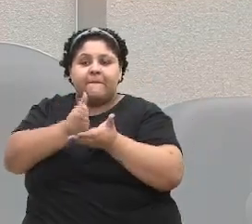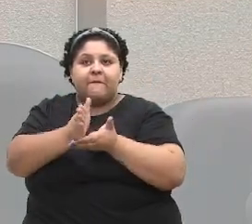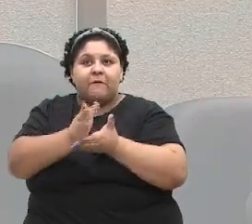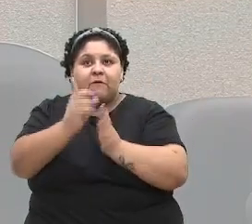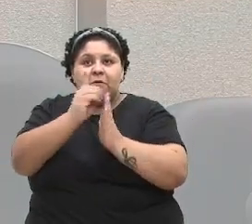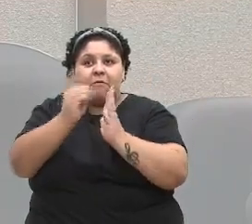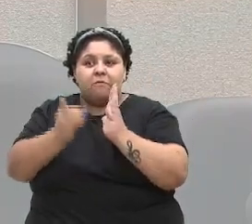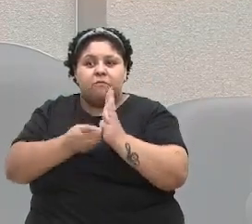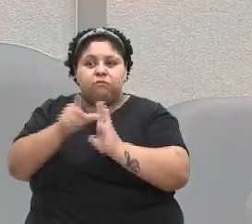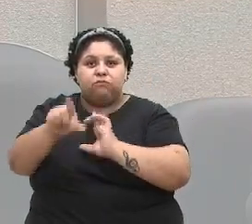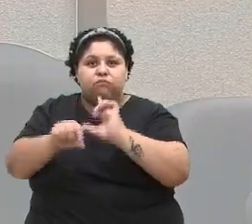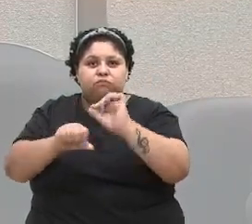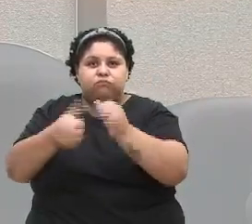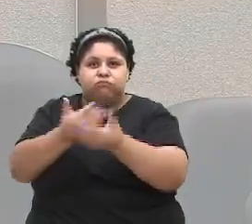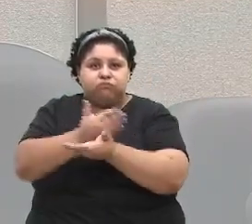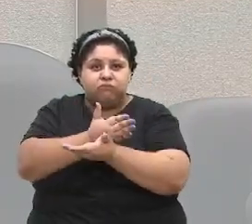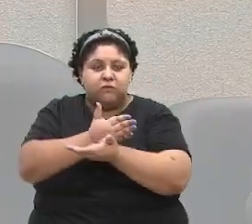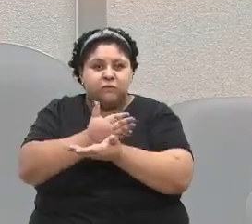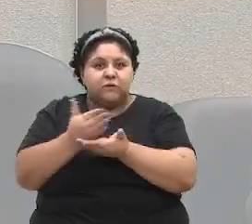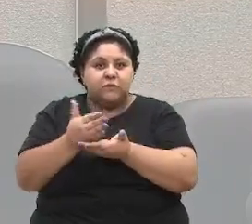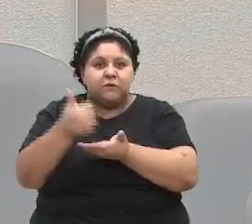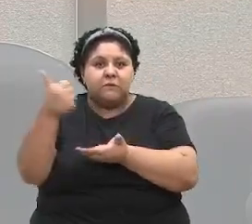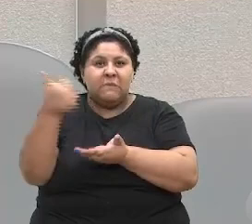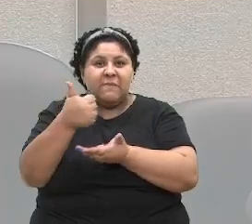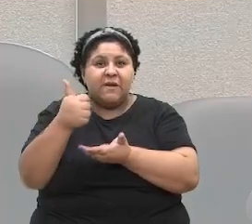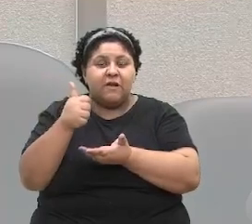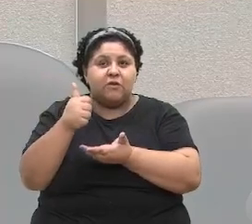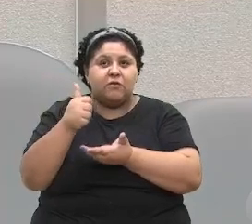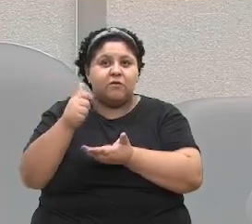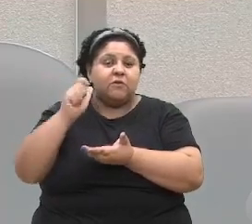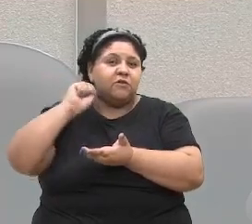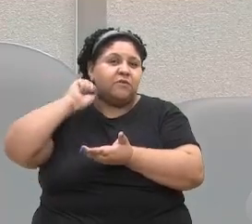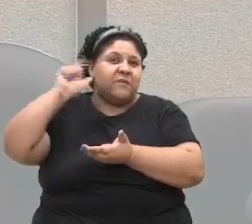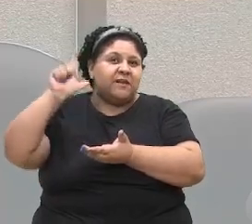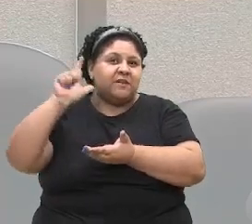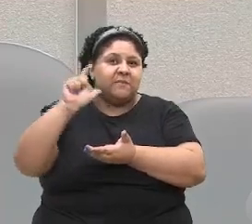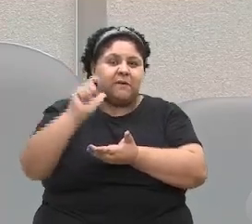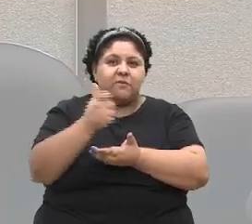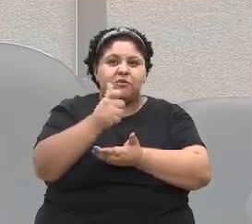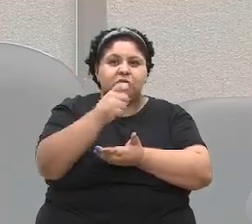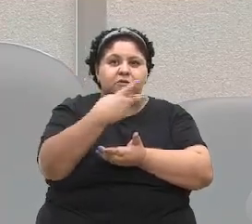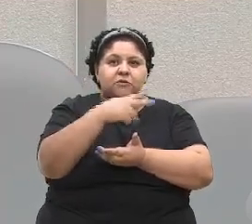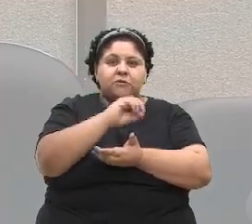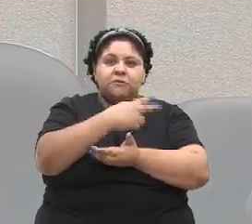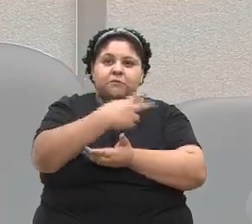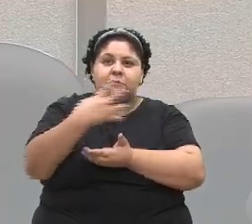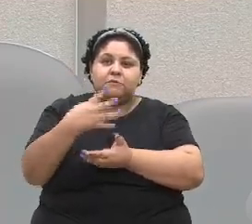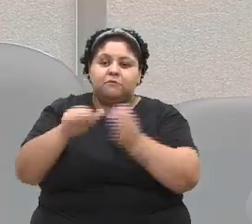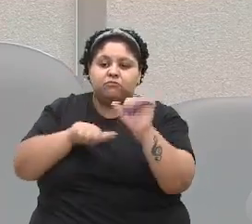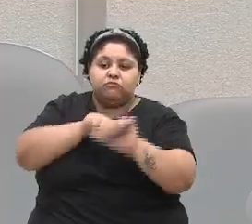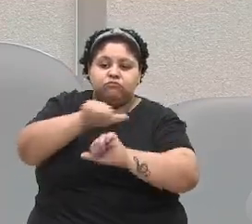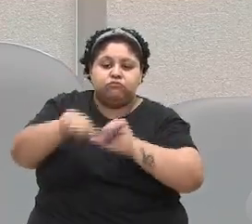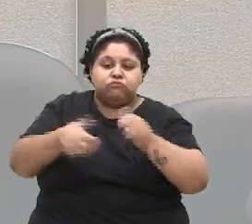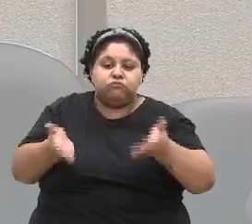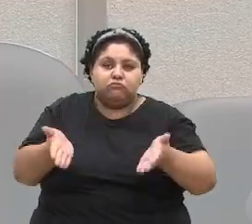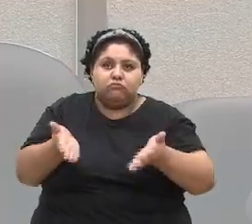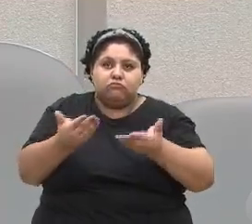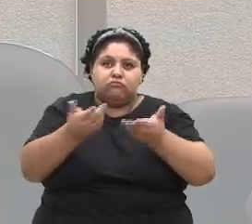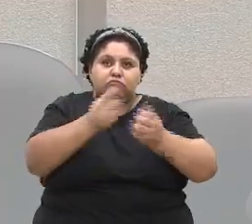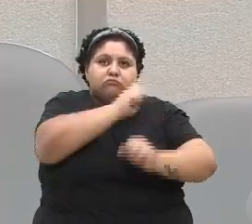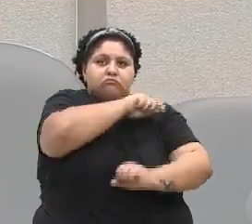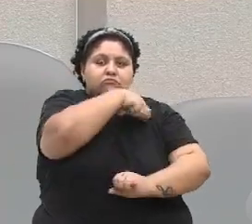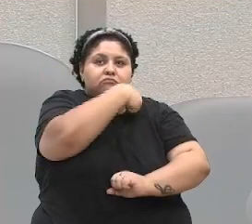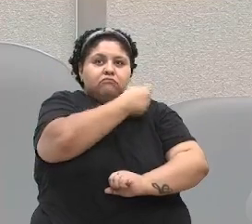alternativos que entram em vigor a partir de 1º de abril de 2024 e alteram incentivos fiscais concedidos